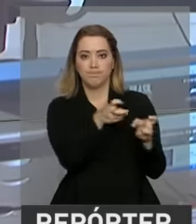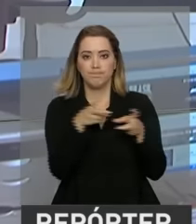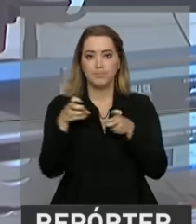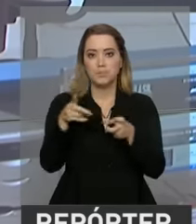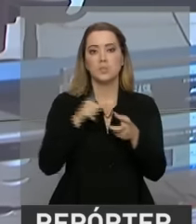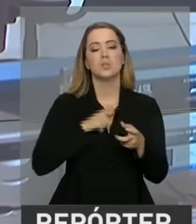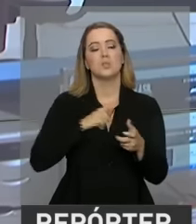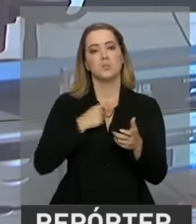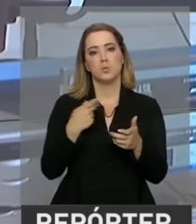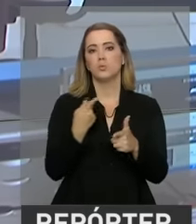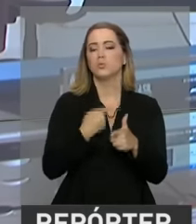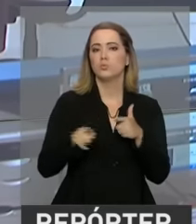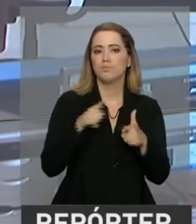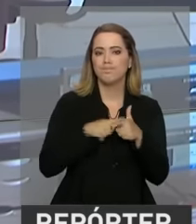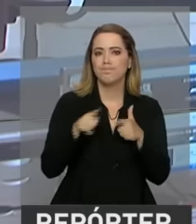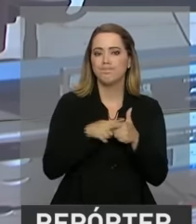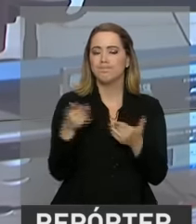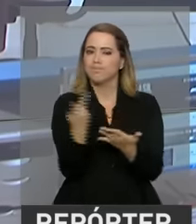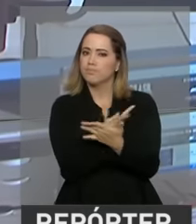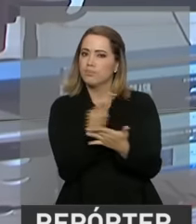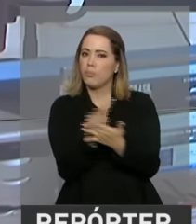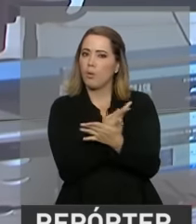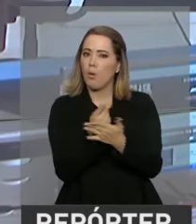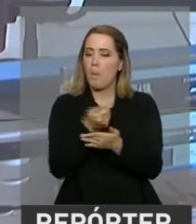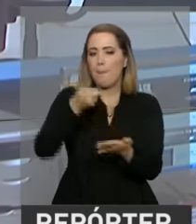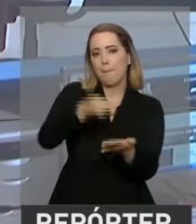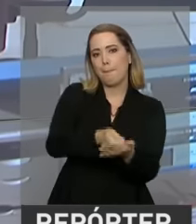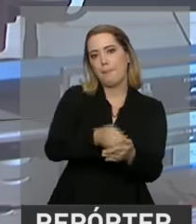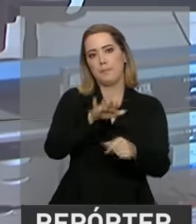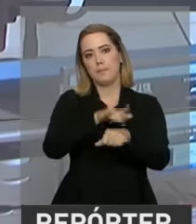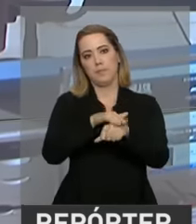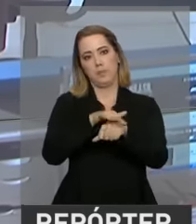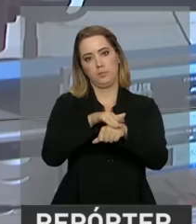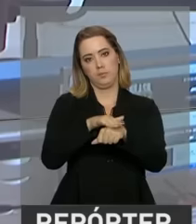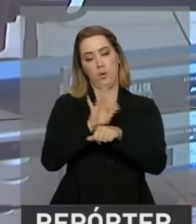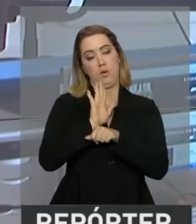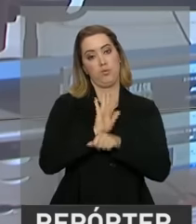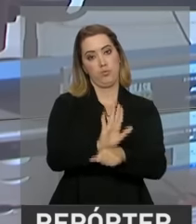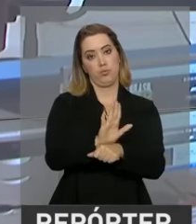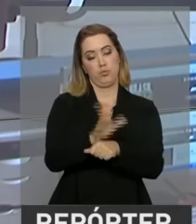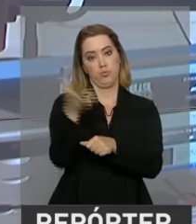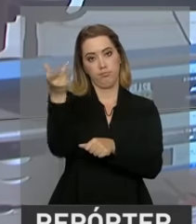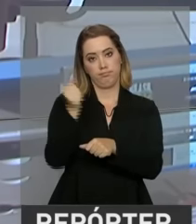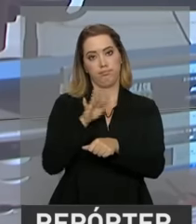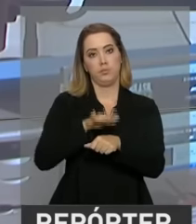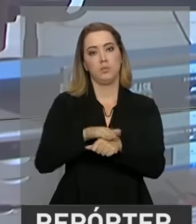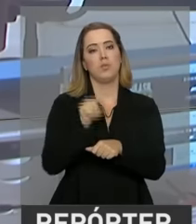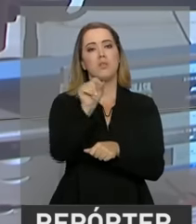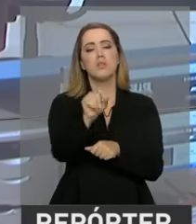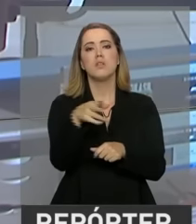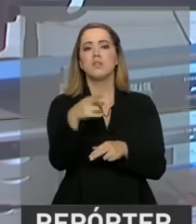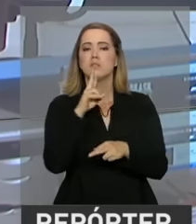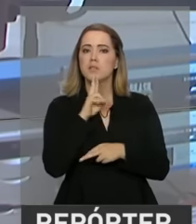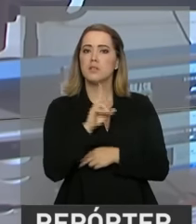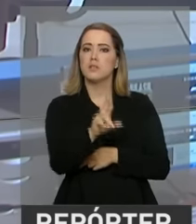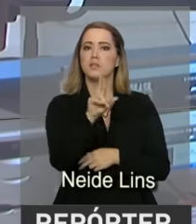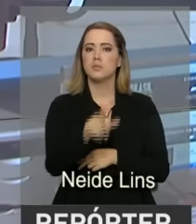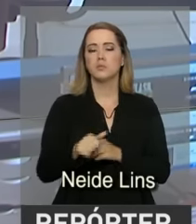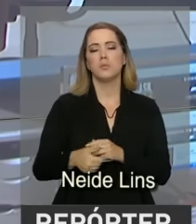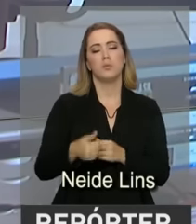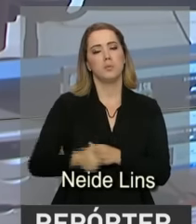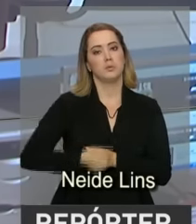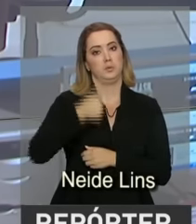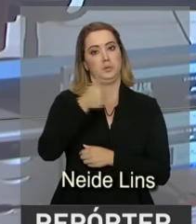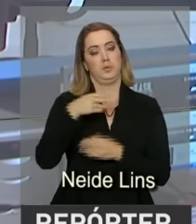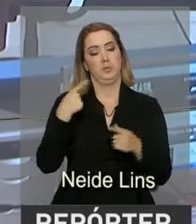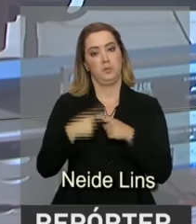indícios de irregularidades em auxílios doença esse resultado auxilia o governo a definir medidas para combater esse tipo de